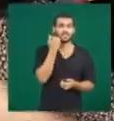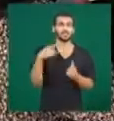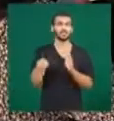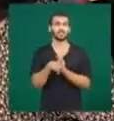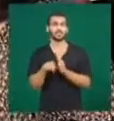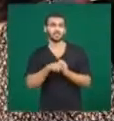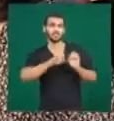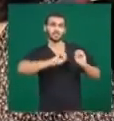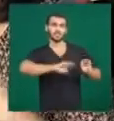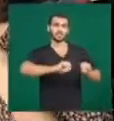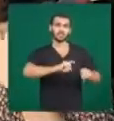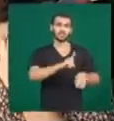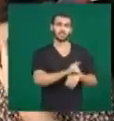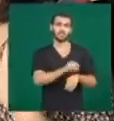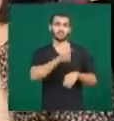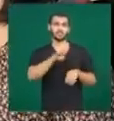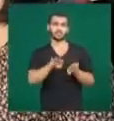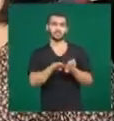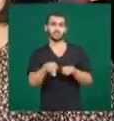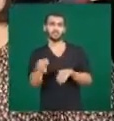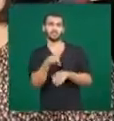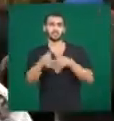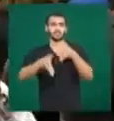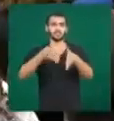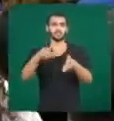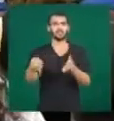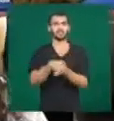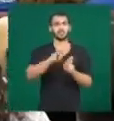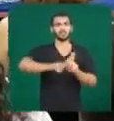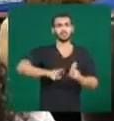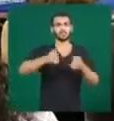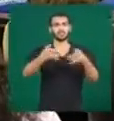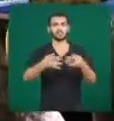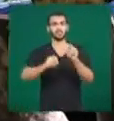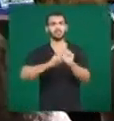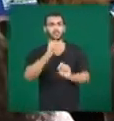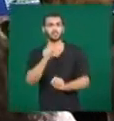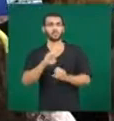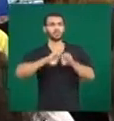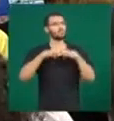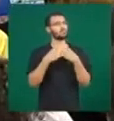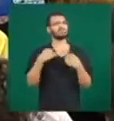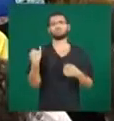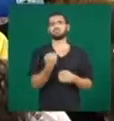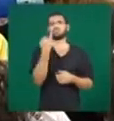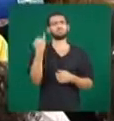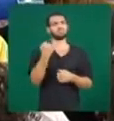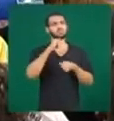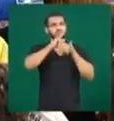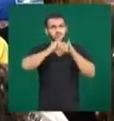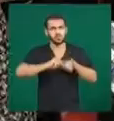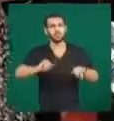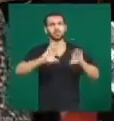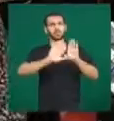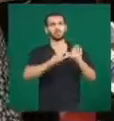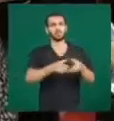de Libras na Universidade Federal de Uberlândia, ela conta que o evento é essencial para levar informação à